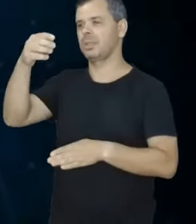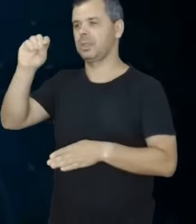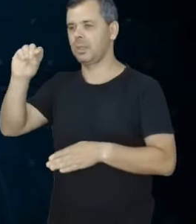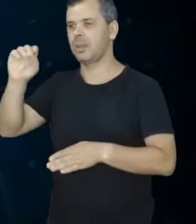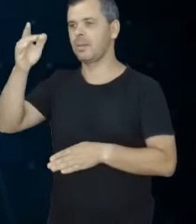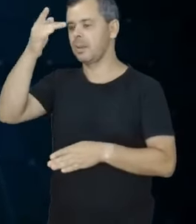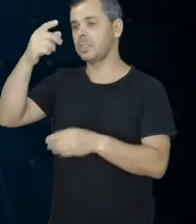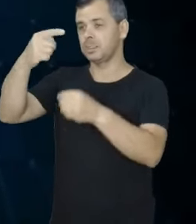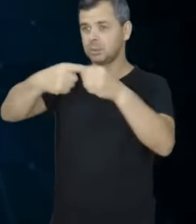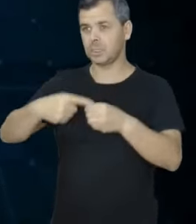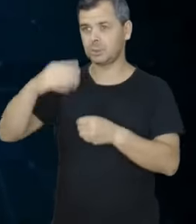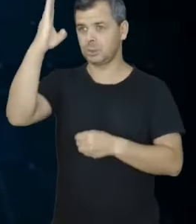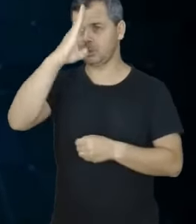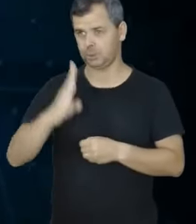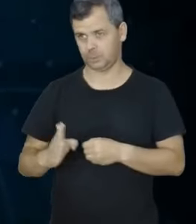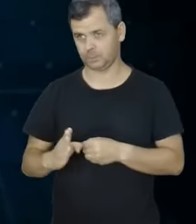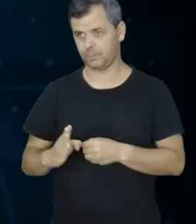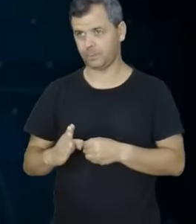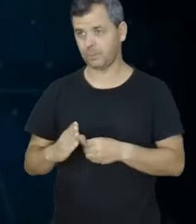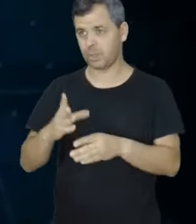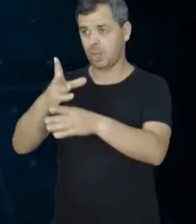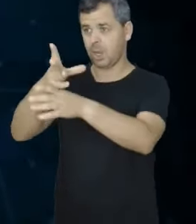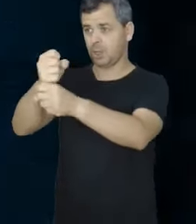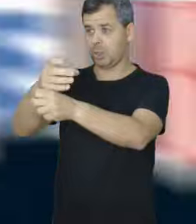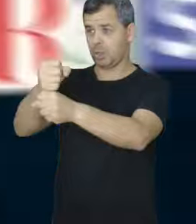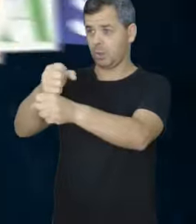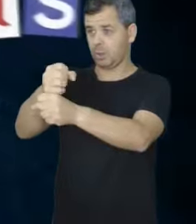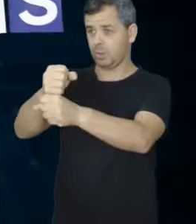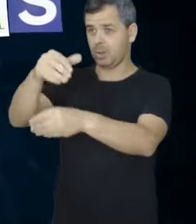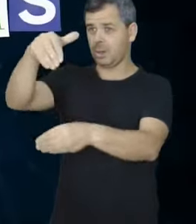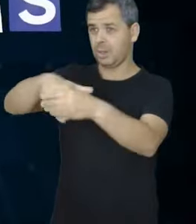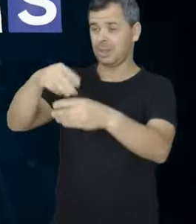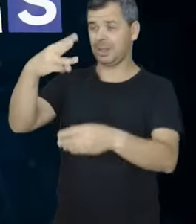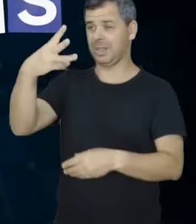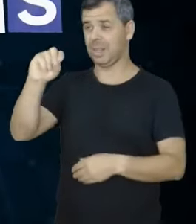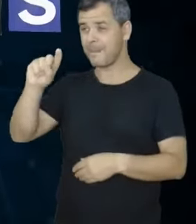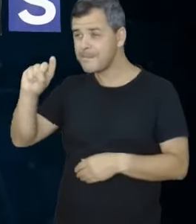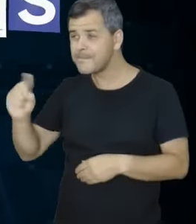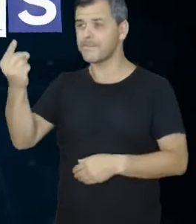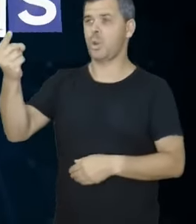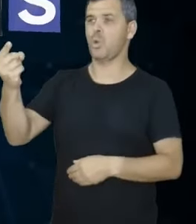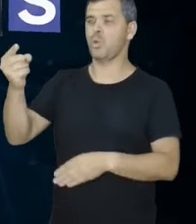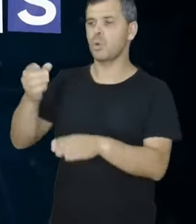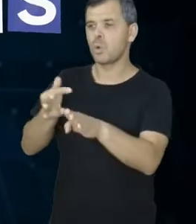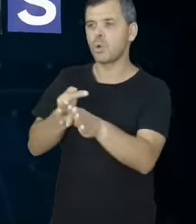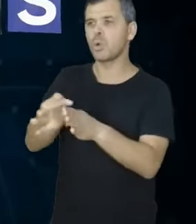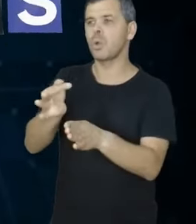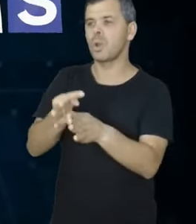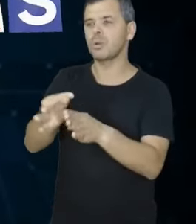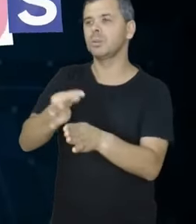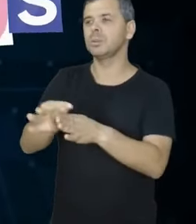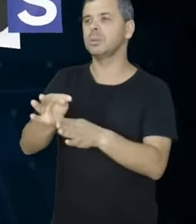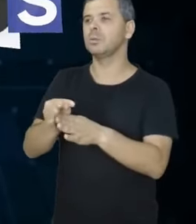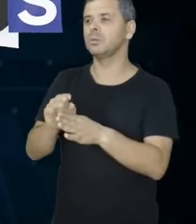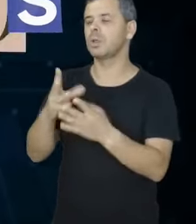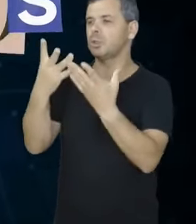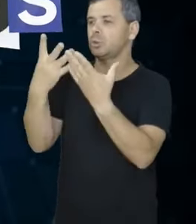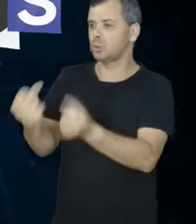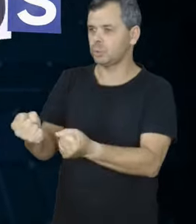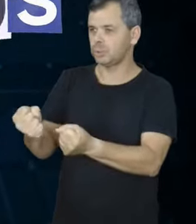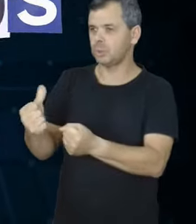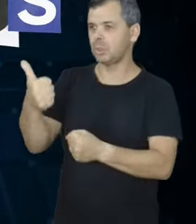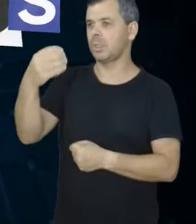5.570 cidades brasileiras. Ao todo, serão eleitos cerca de 30.500 conselheiros e conselheiras que tomarão posse